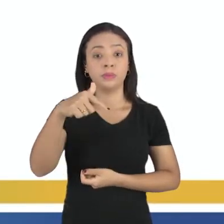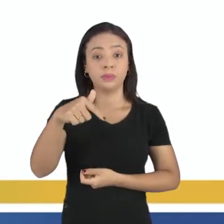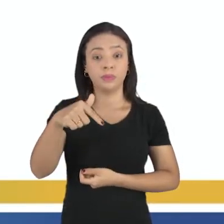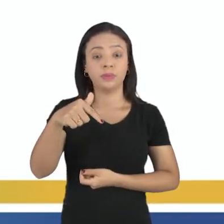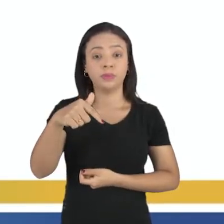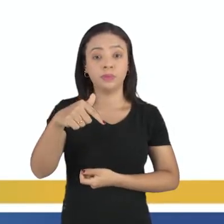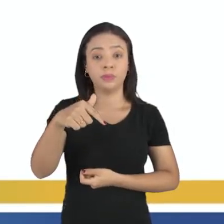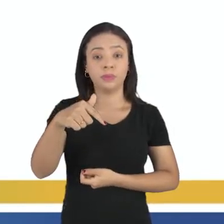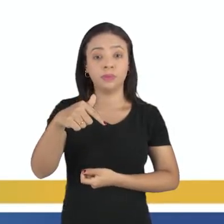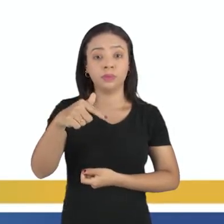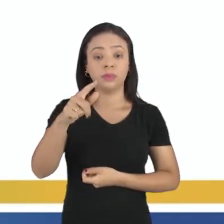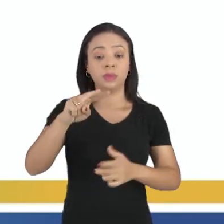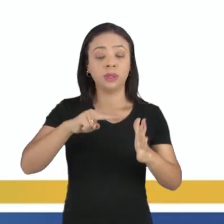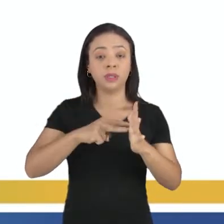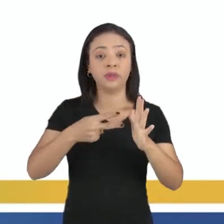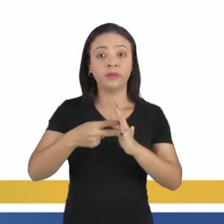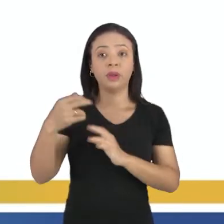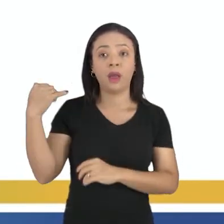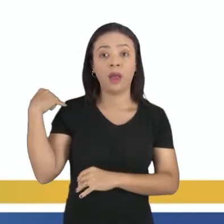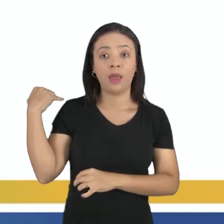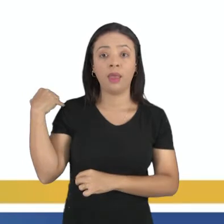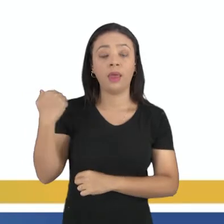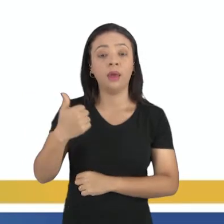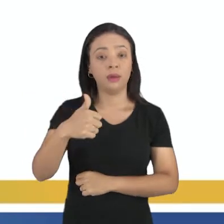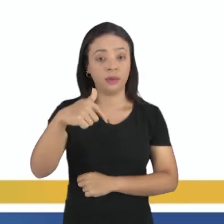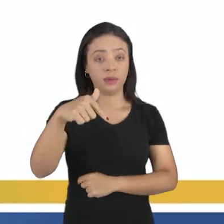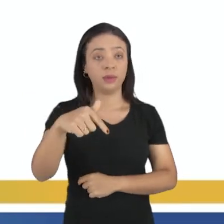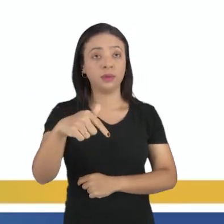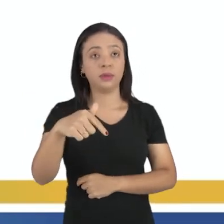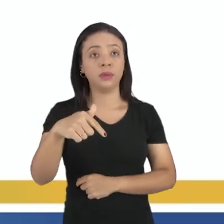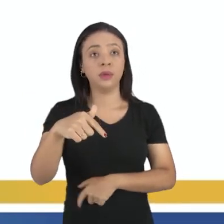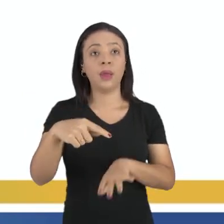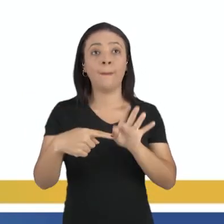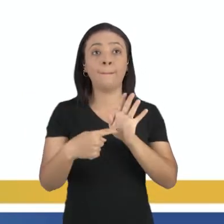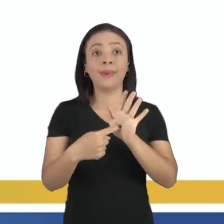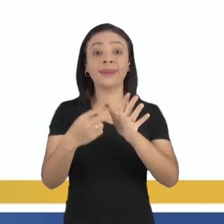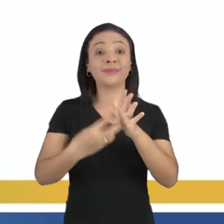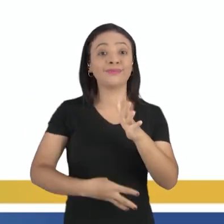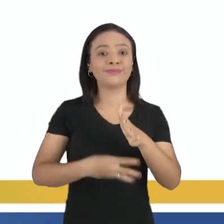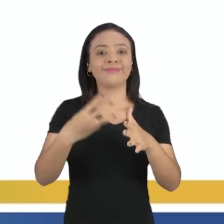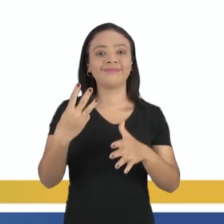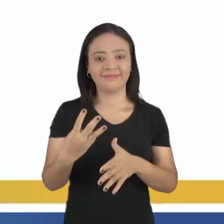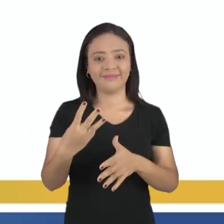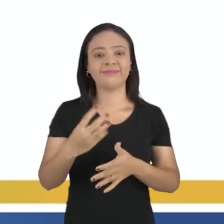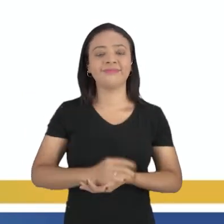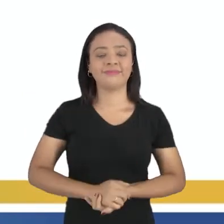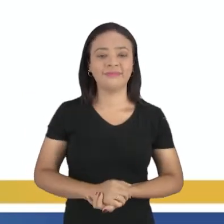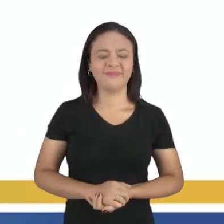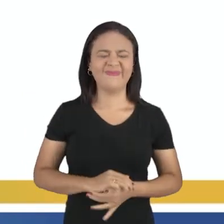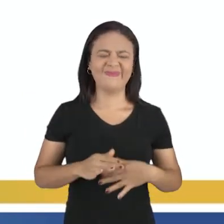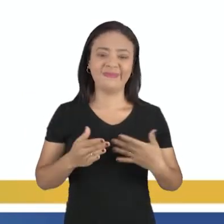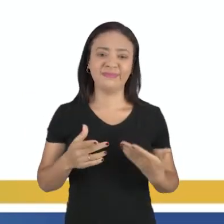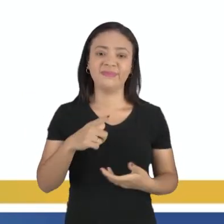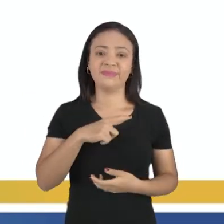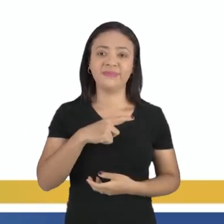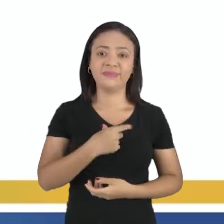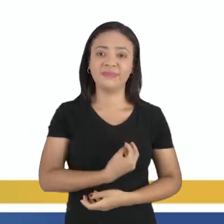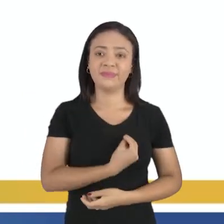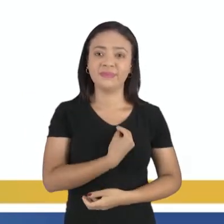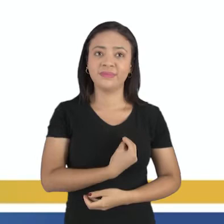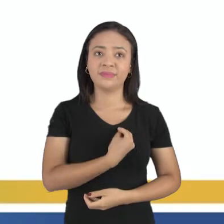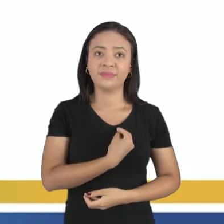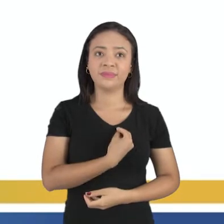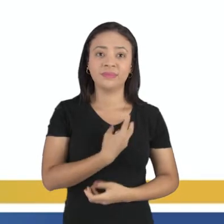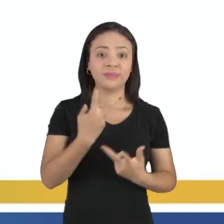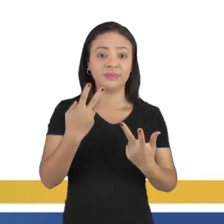à idade, né, de 17 anos, ele se repete 3 vezes, né, então temos aí uma frequência